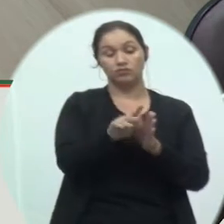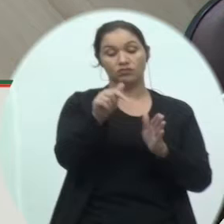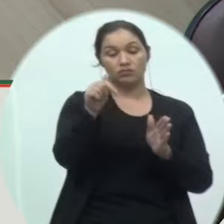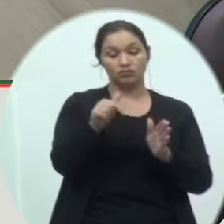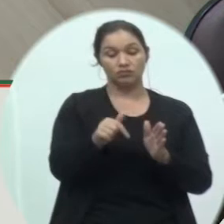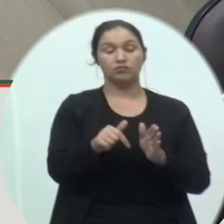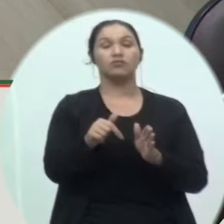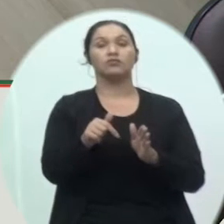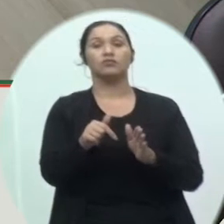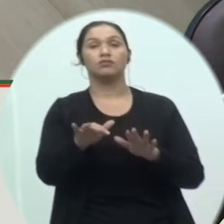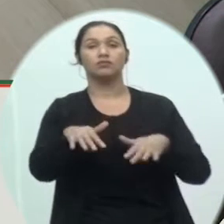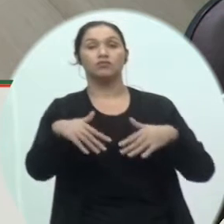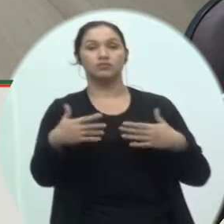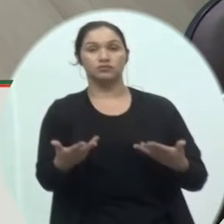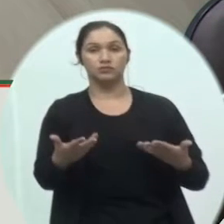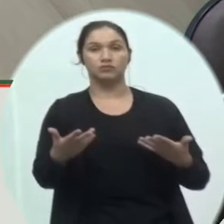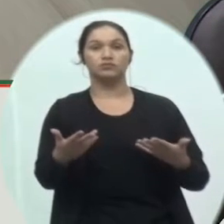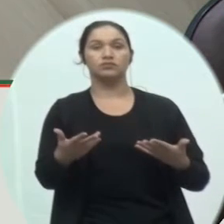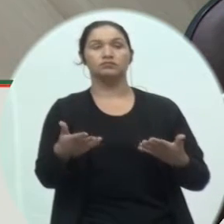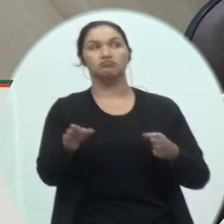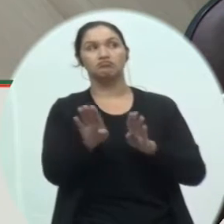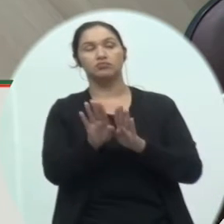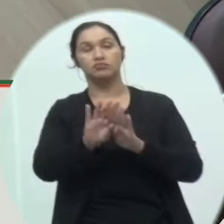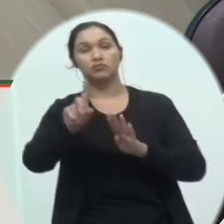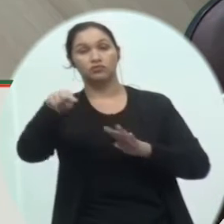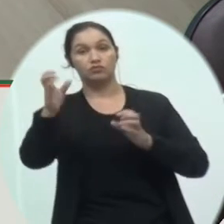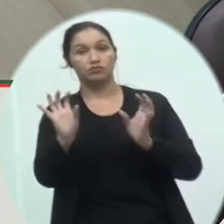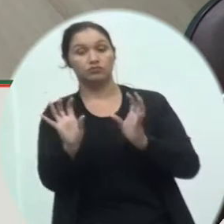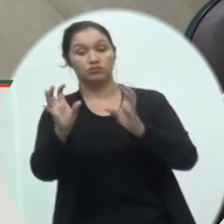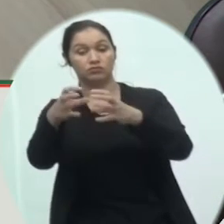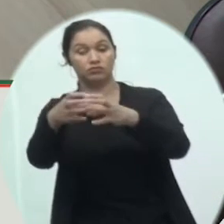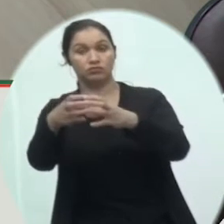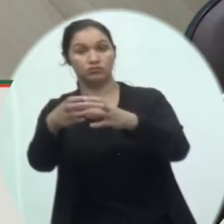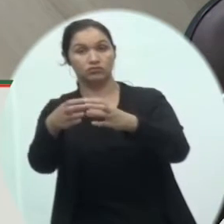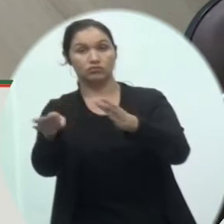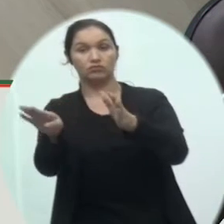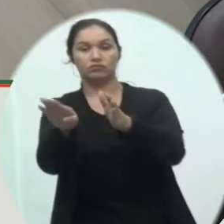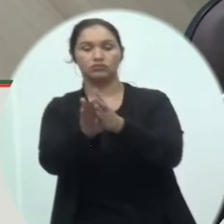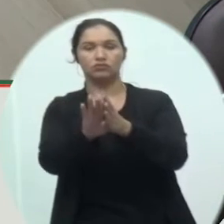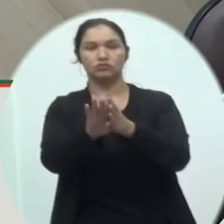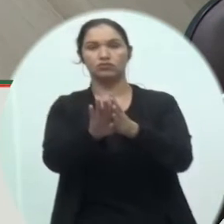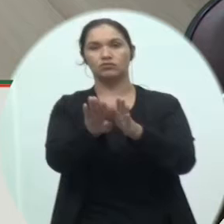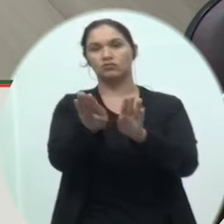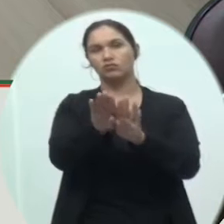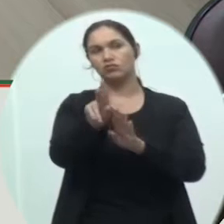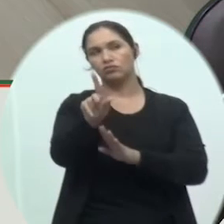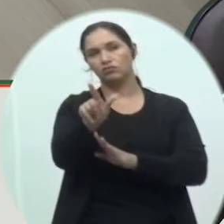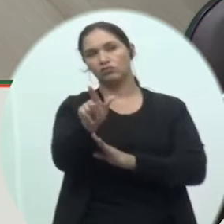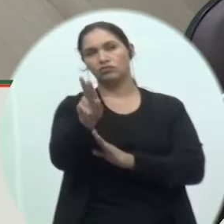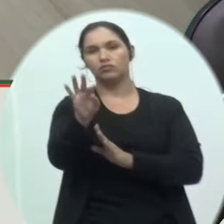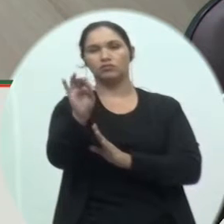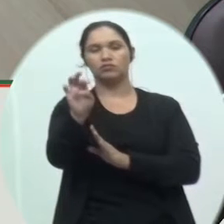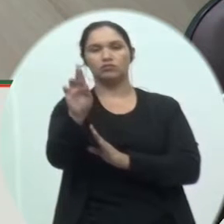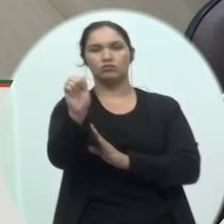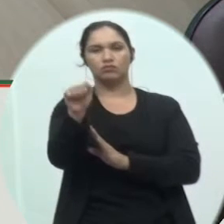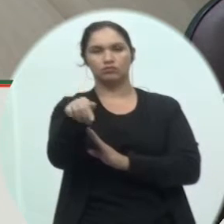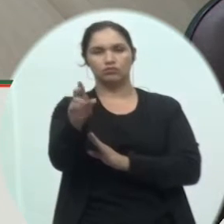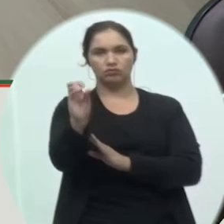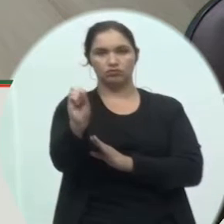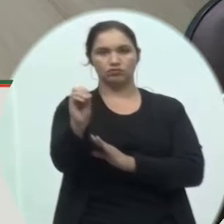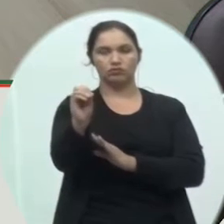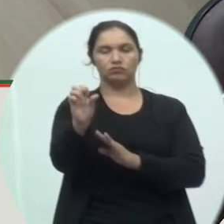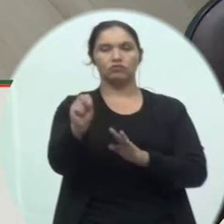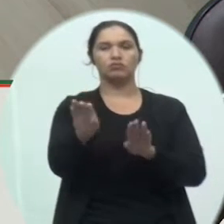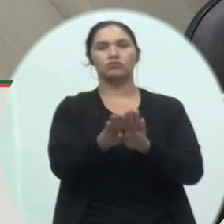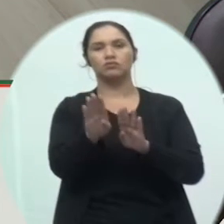Florianópolis. Outro grupo de evangélicos de outras denominações, entre luteranos, batistas e metodistas, e o interesse